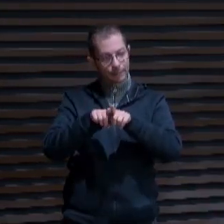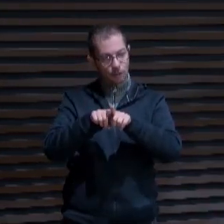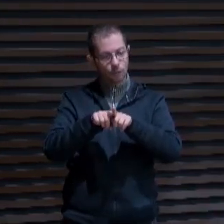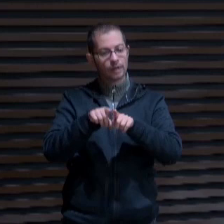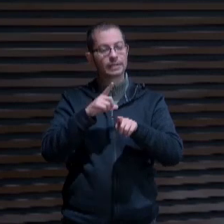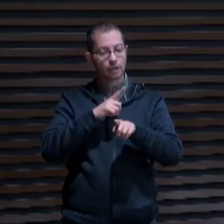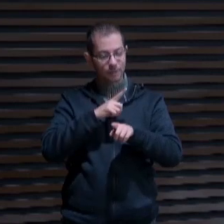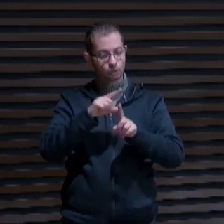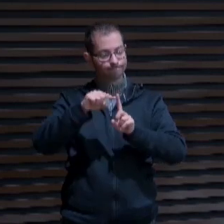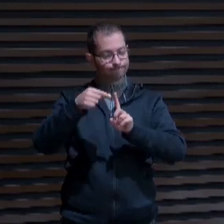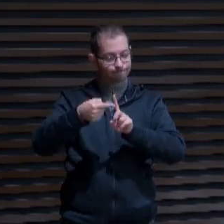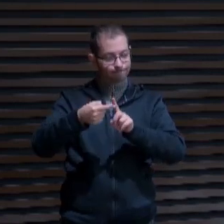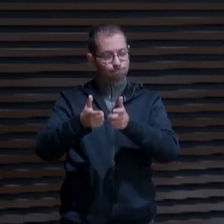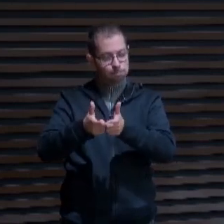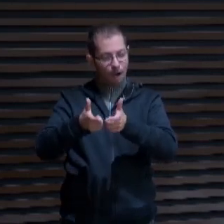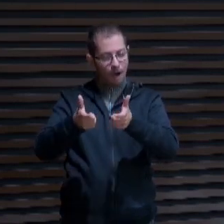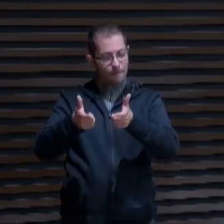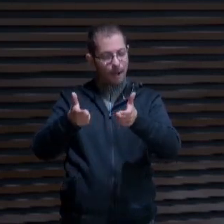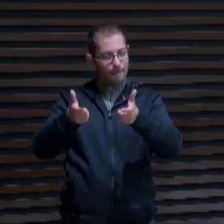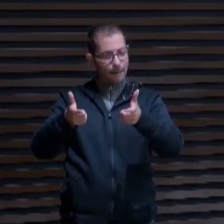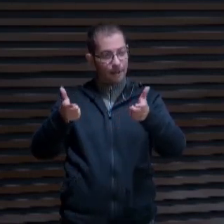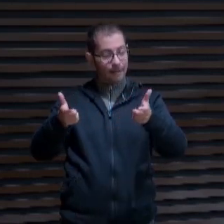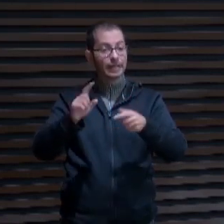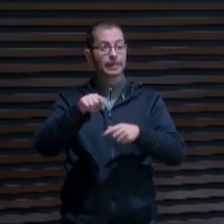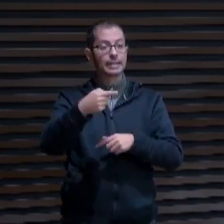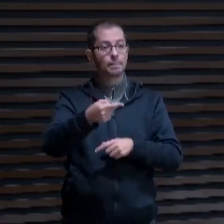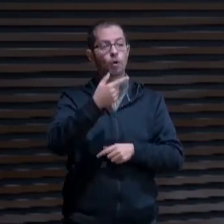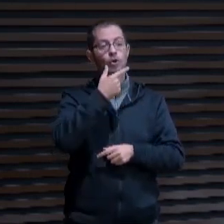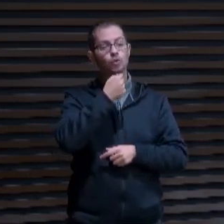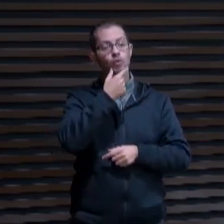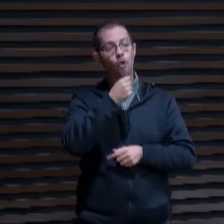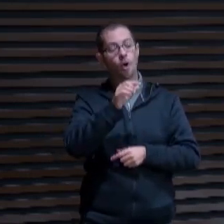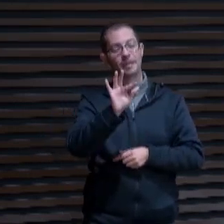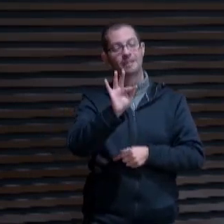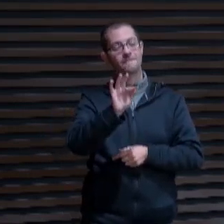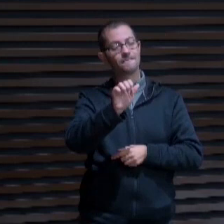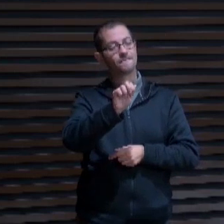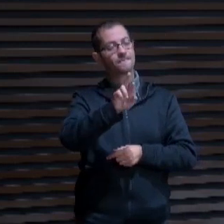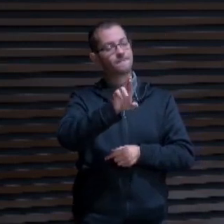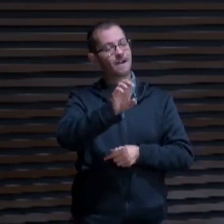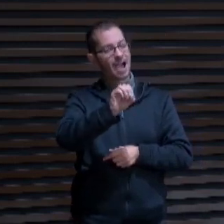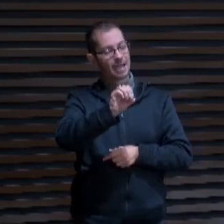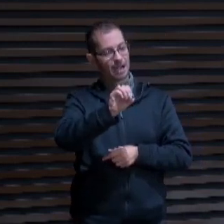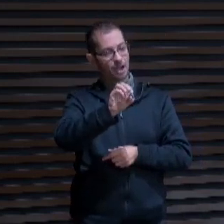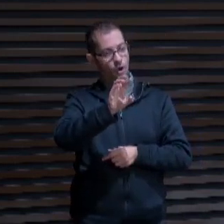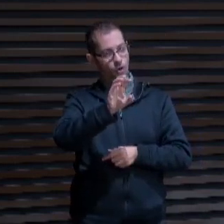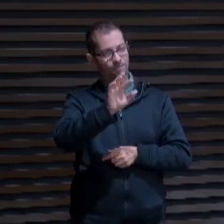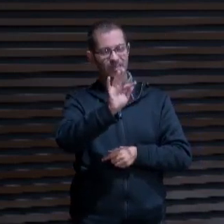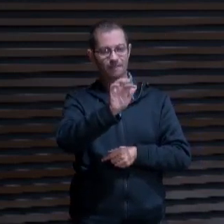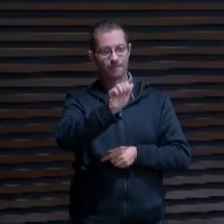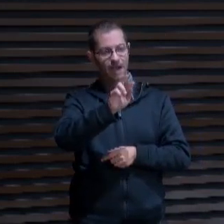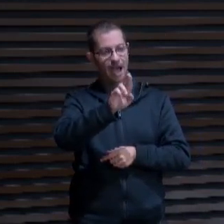se multiplicando, e até o momento que Faraó resolveu escravizá-los com medo de que eles tomassem o seu reino. E eles